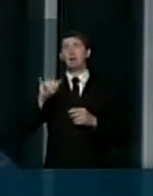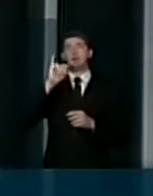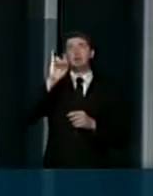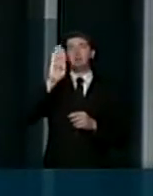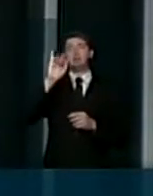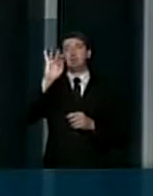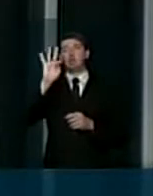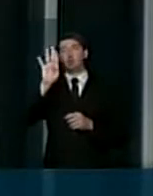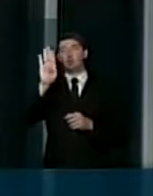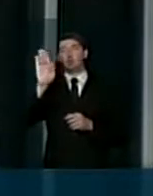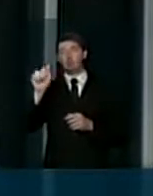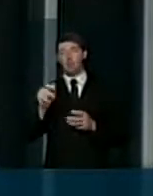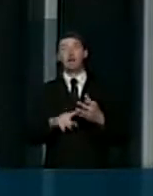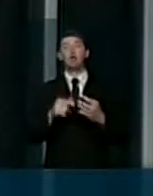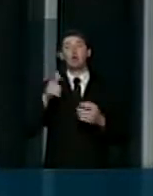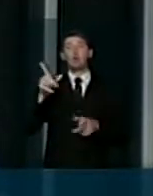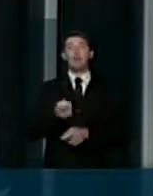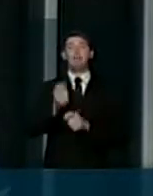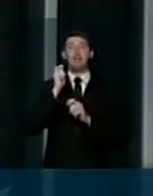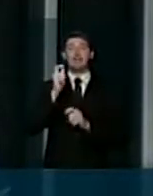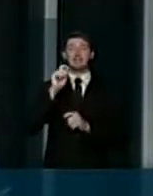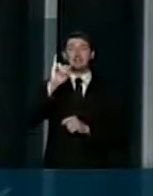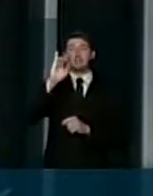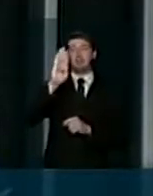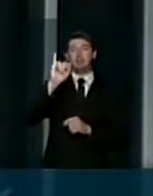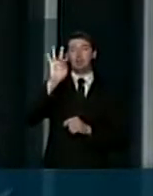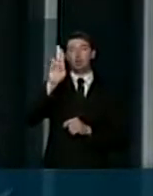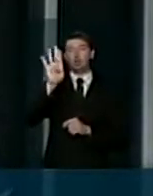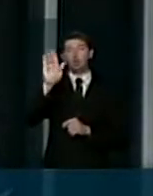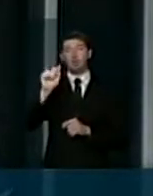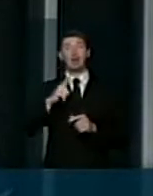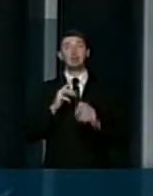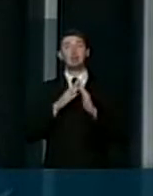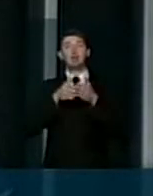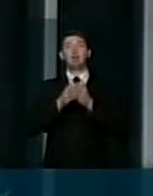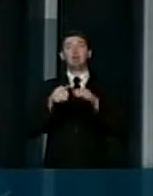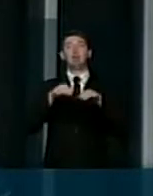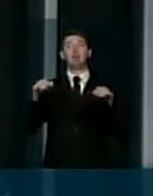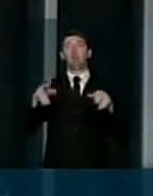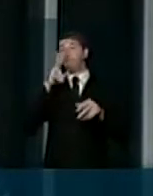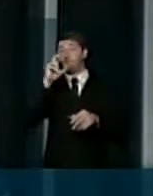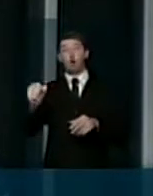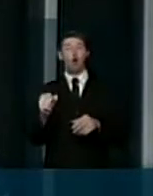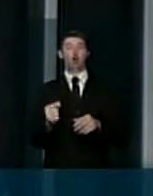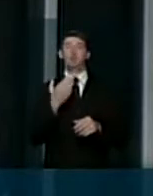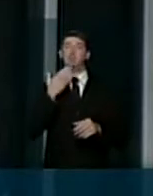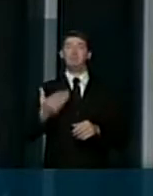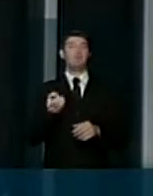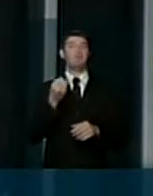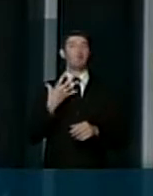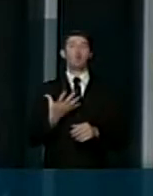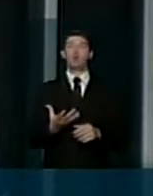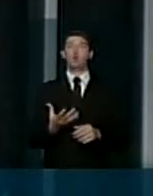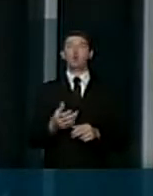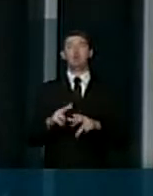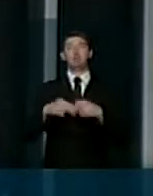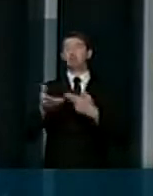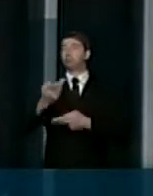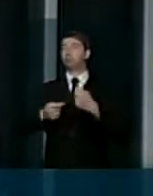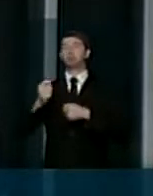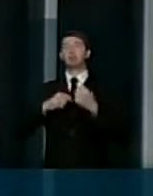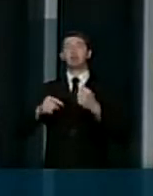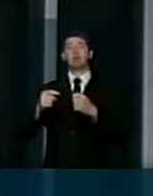Imbituba e o Porto Pesqueiro de Laguna. Quer dizer, é um estado que tem um complexo portuário muito favorável às